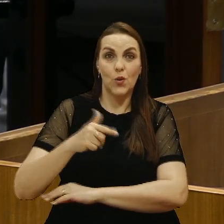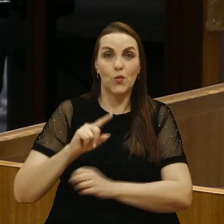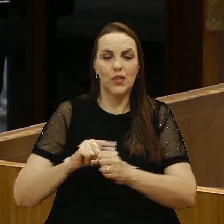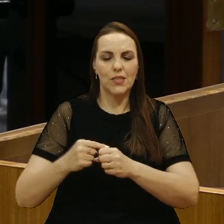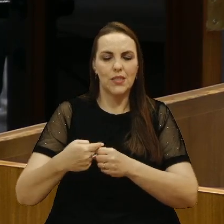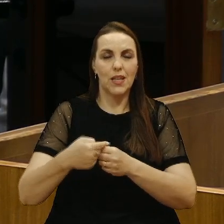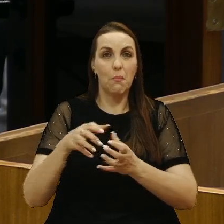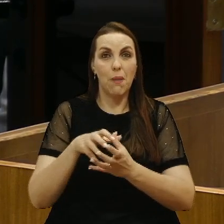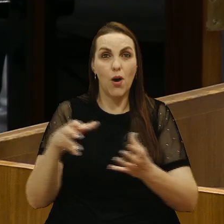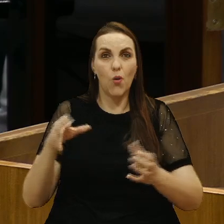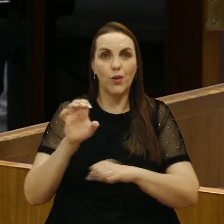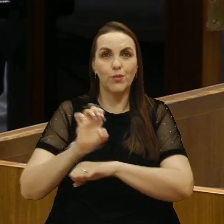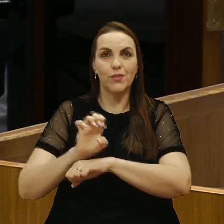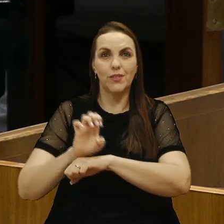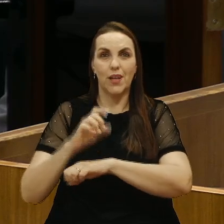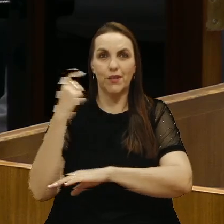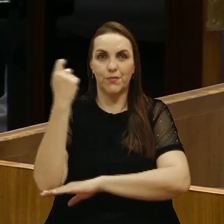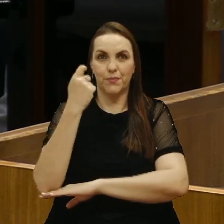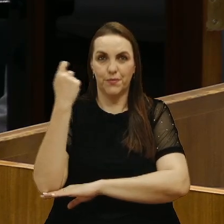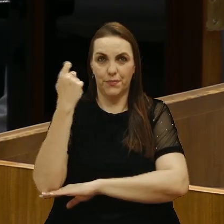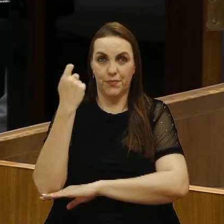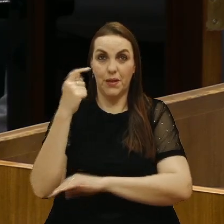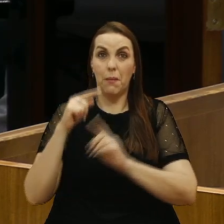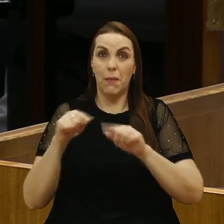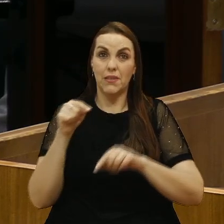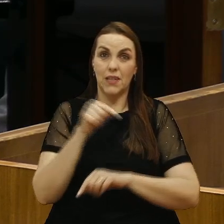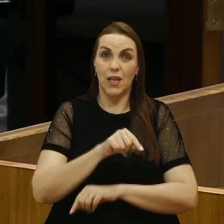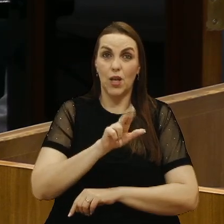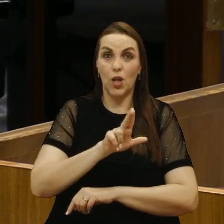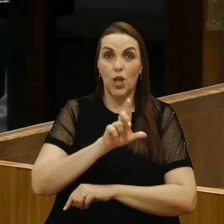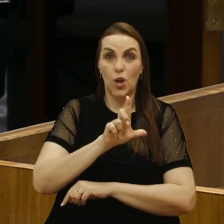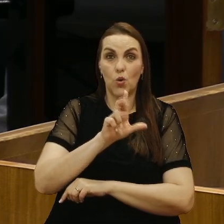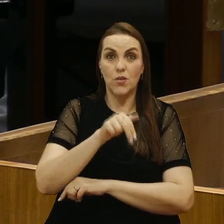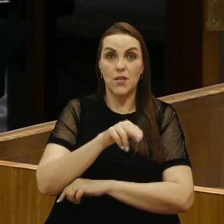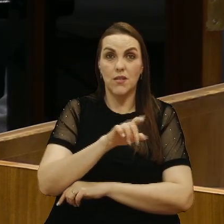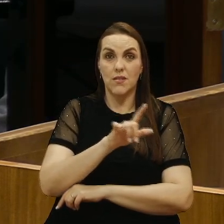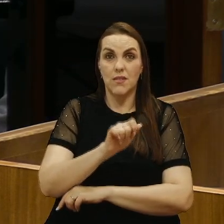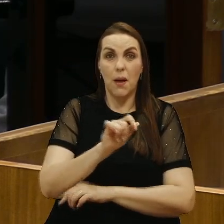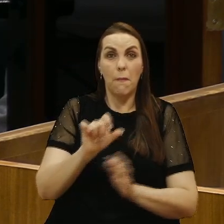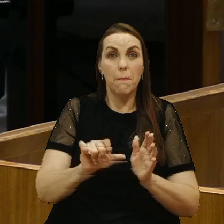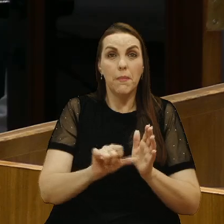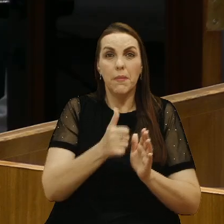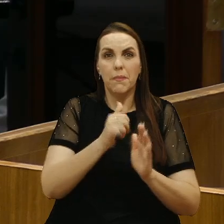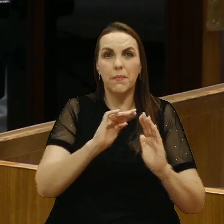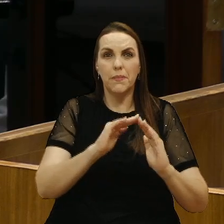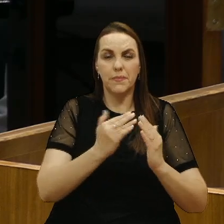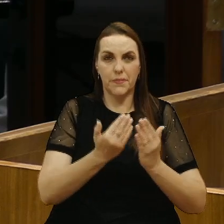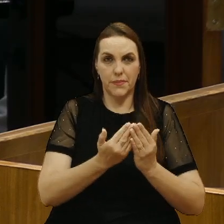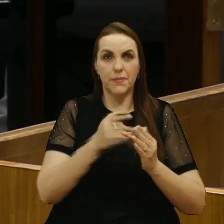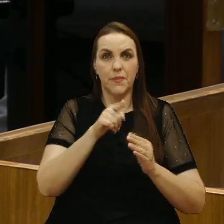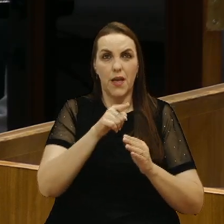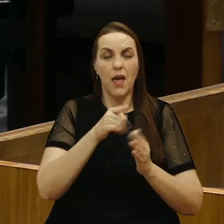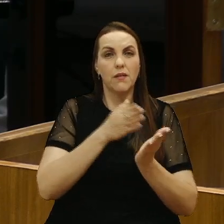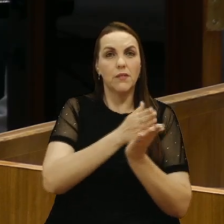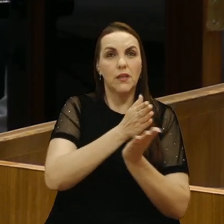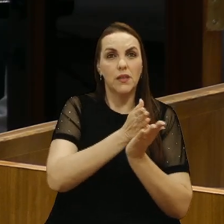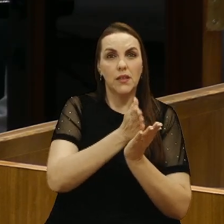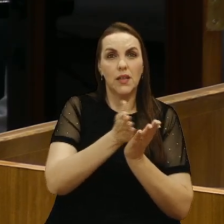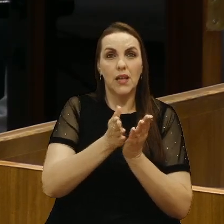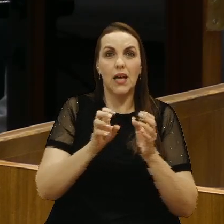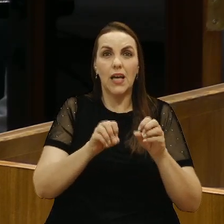Lucenza é hoje a primeira escola que segue a abordagem educacional